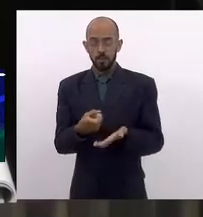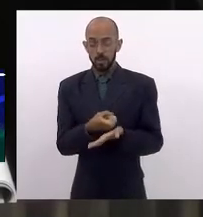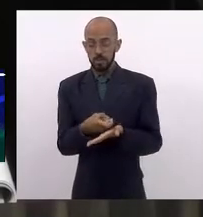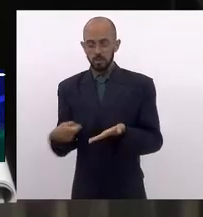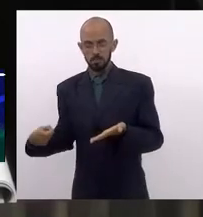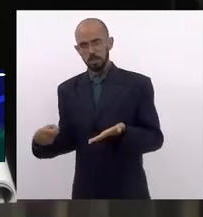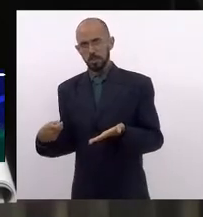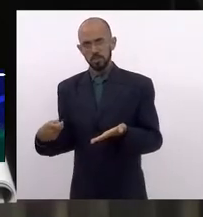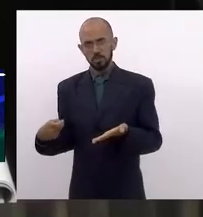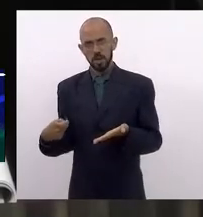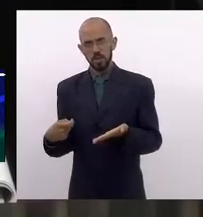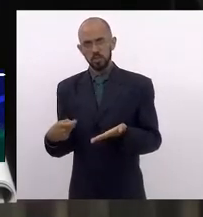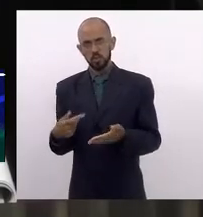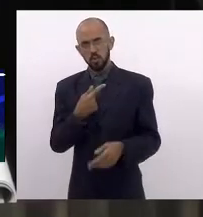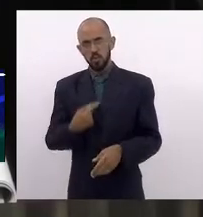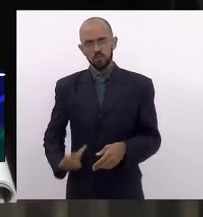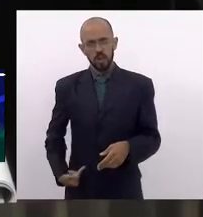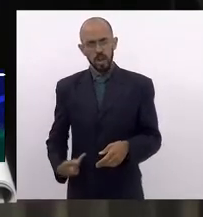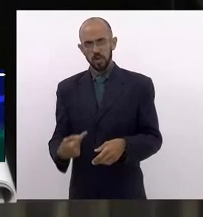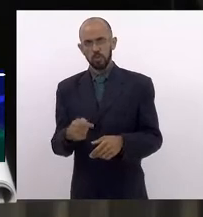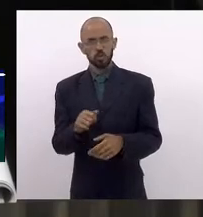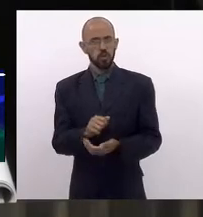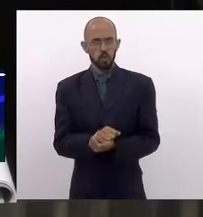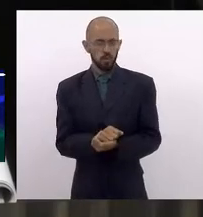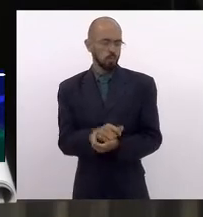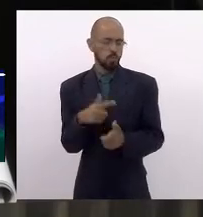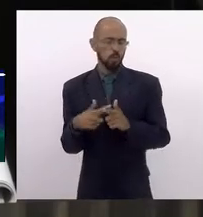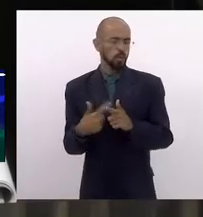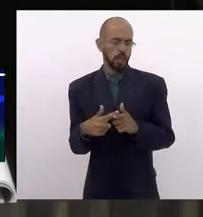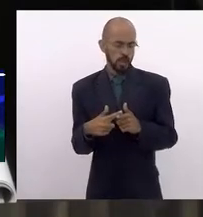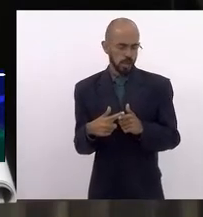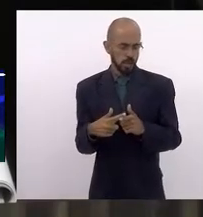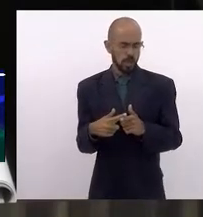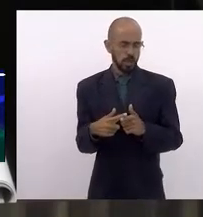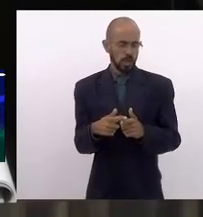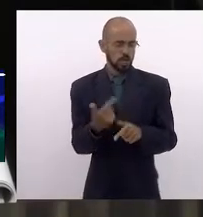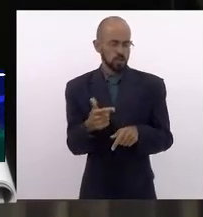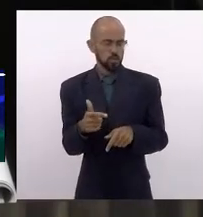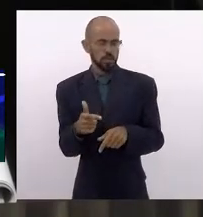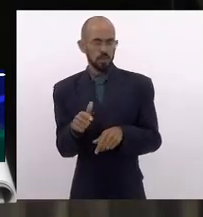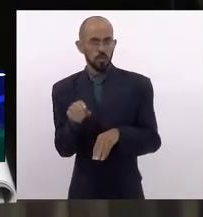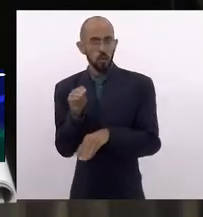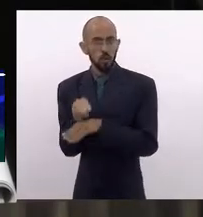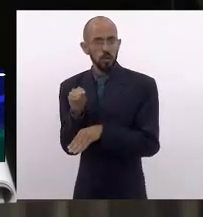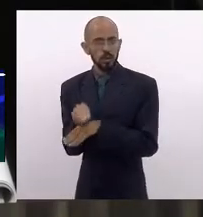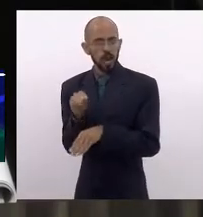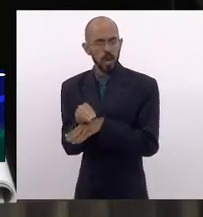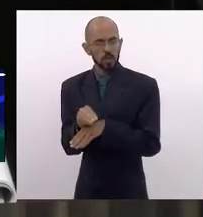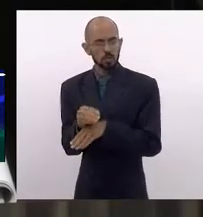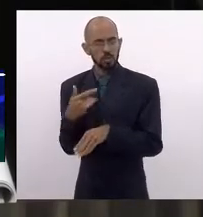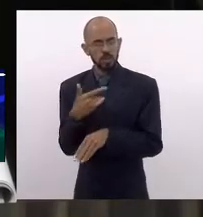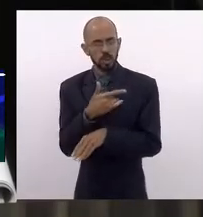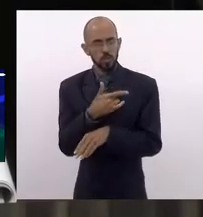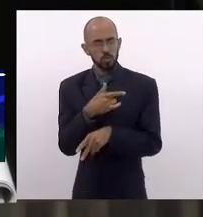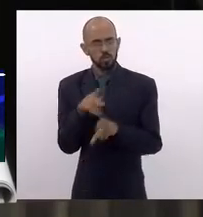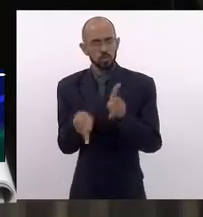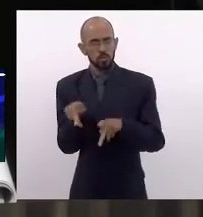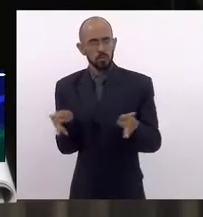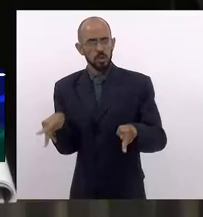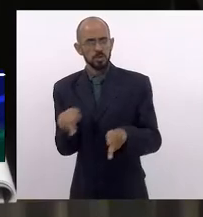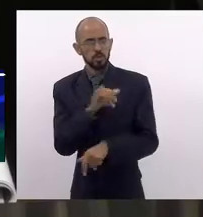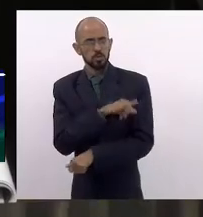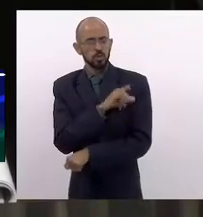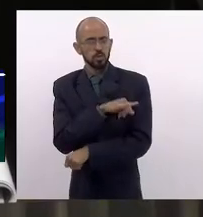retiramos ele do Poder porque ele não tratou da questão da saúde do povo Fluminense e nós aqui tomamos a decisão